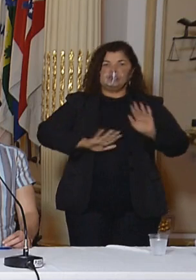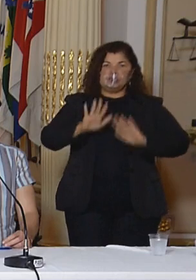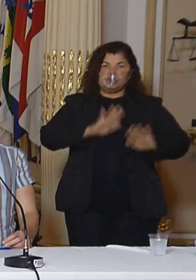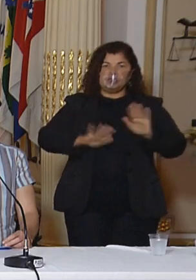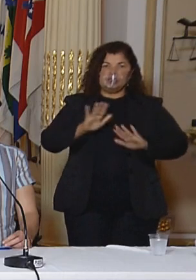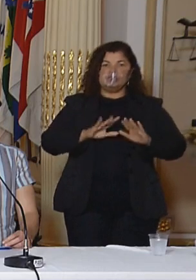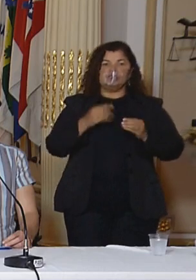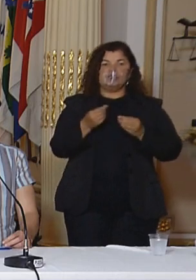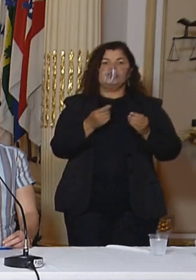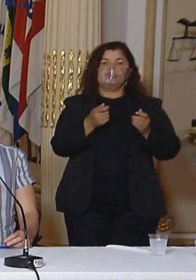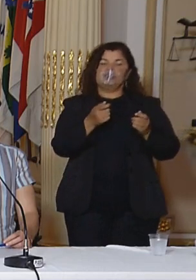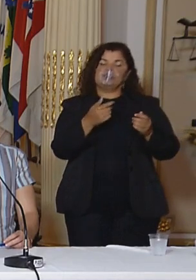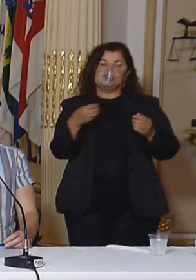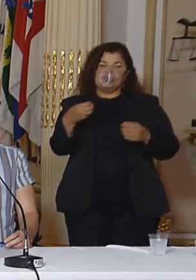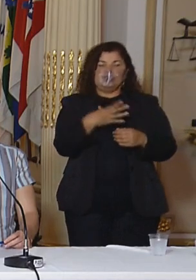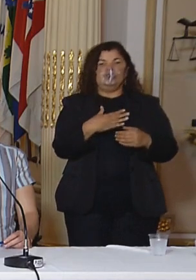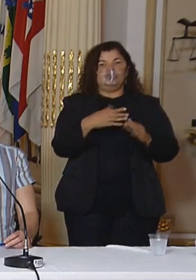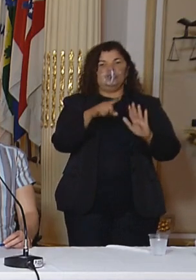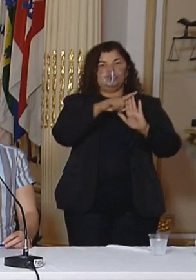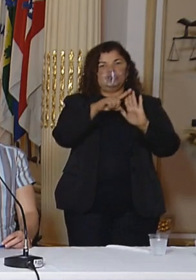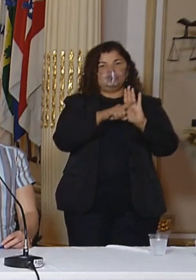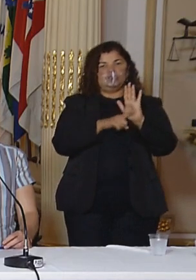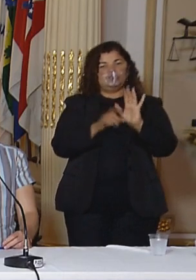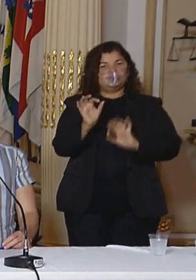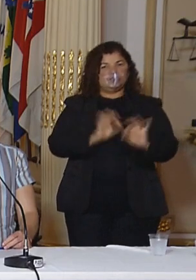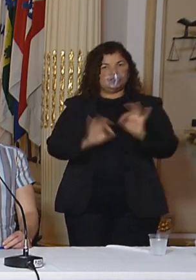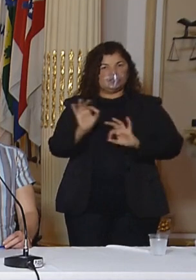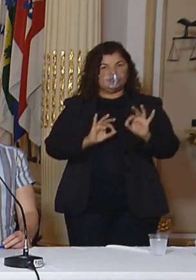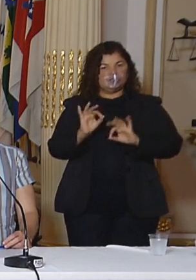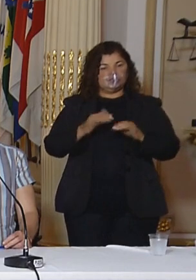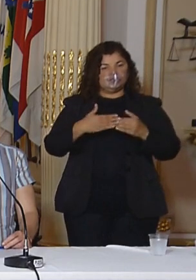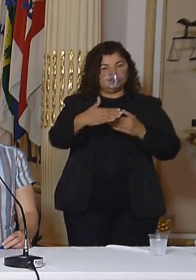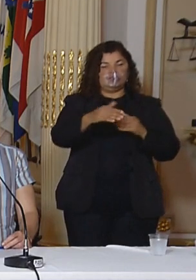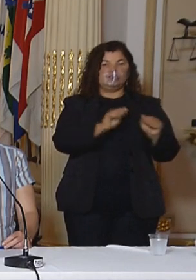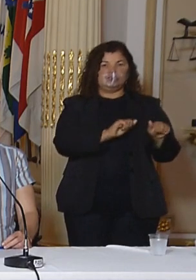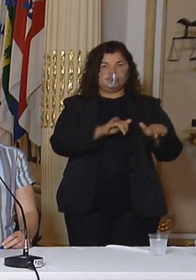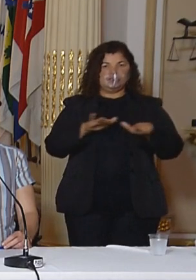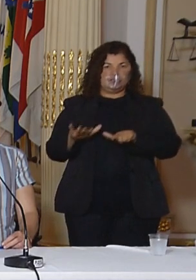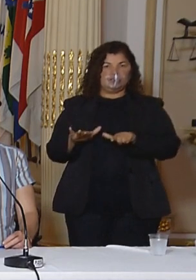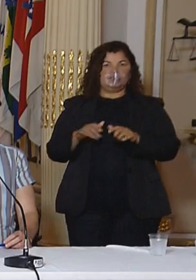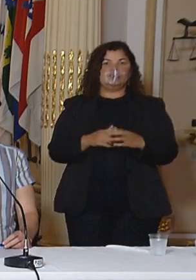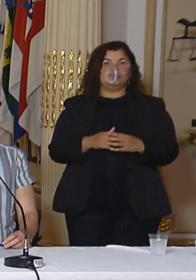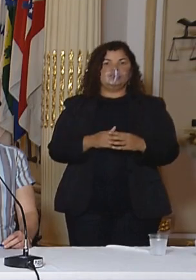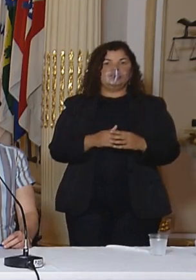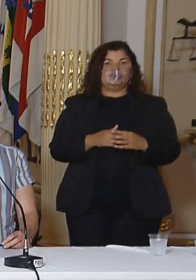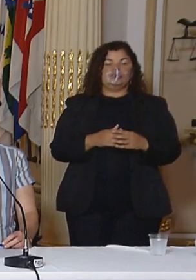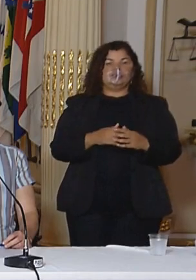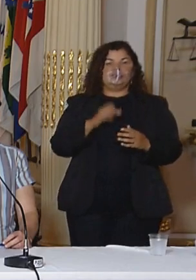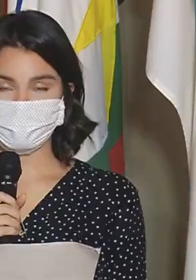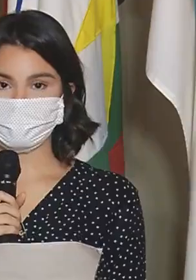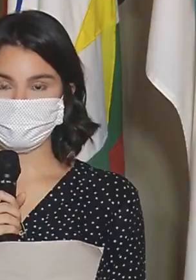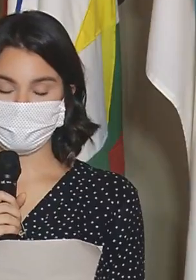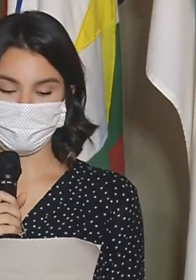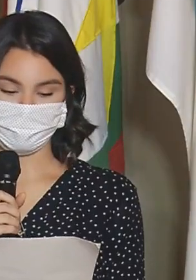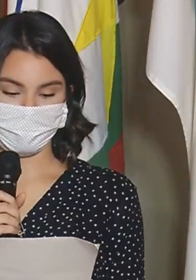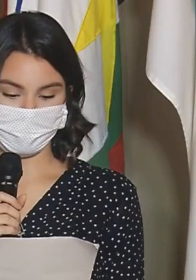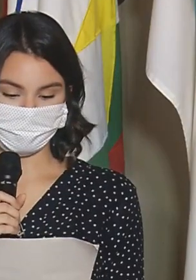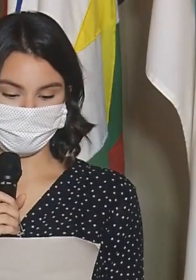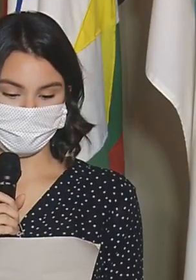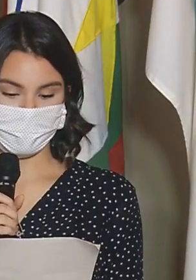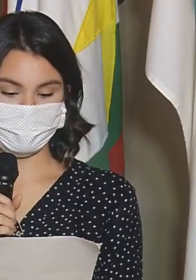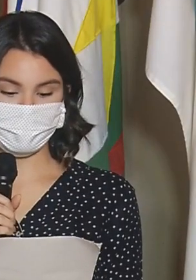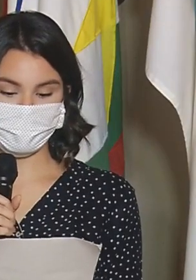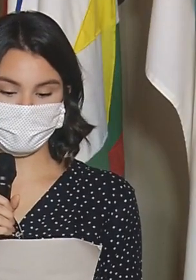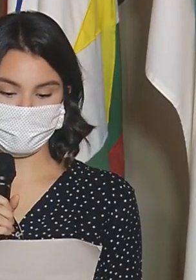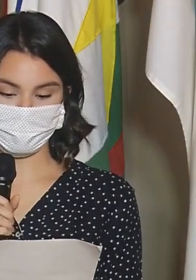medidas que estamos iniciando nas próximas semanas. Sérgio Dionísio, da TV Nova,